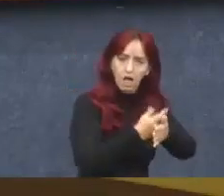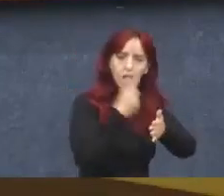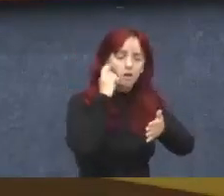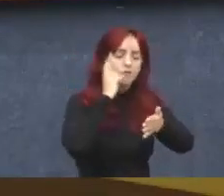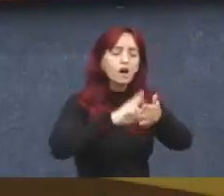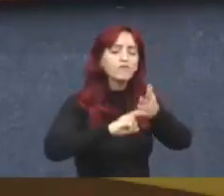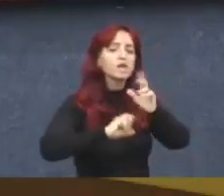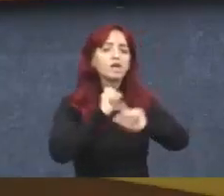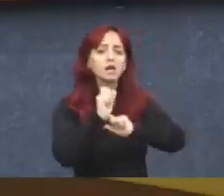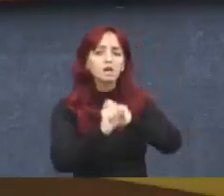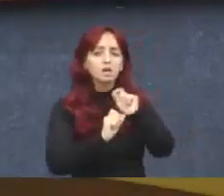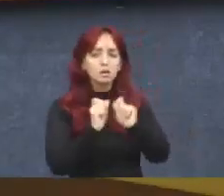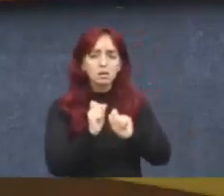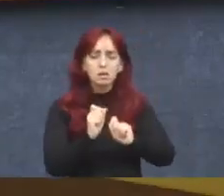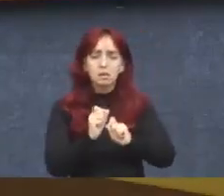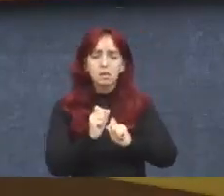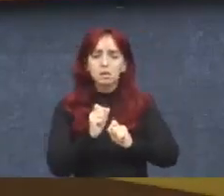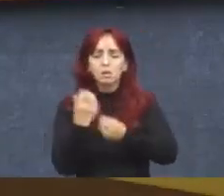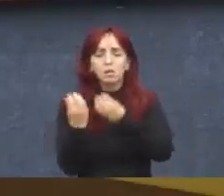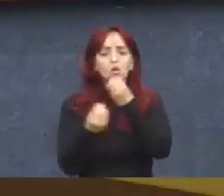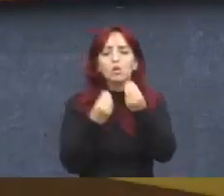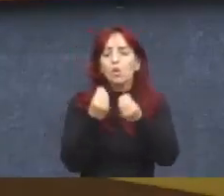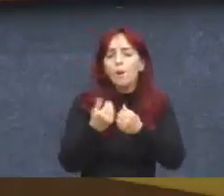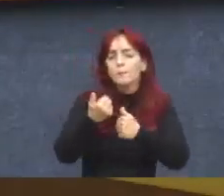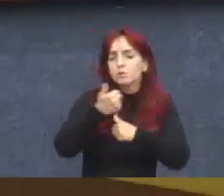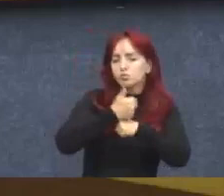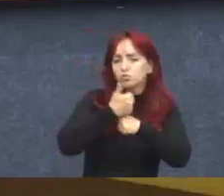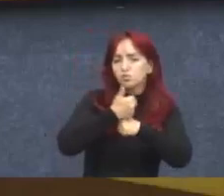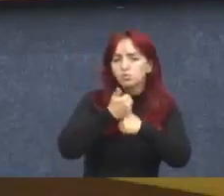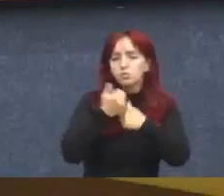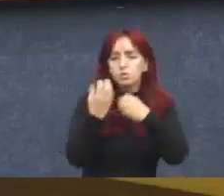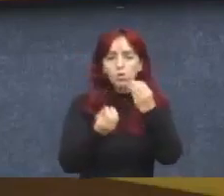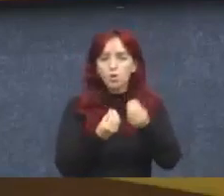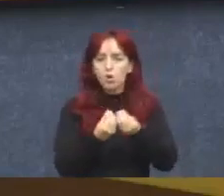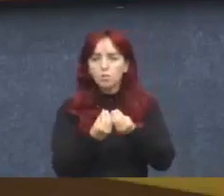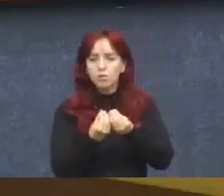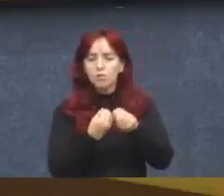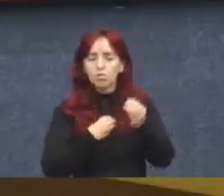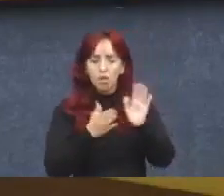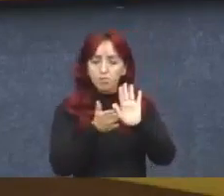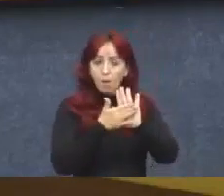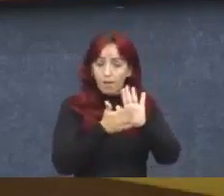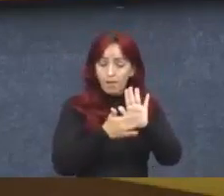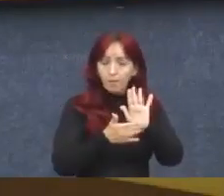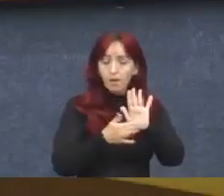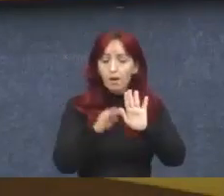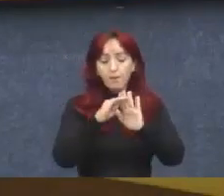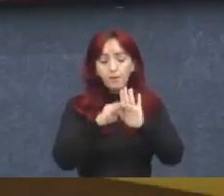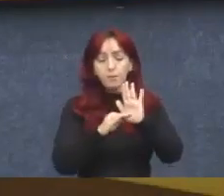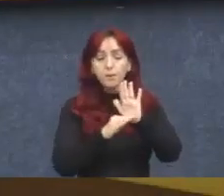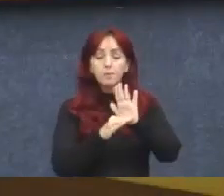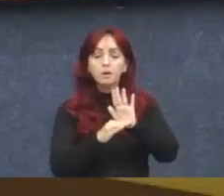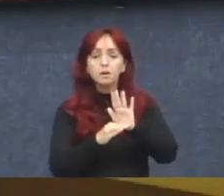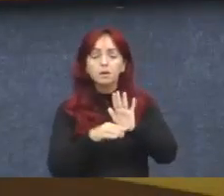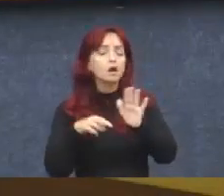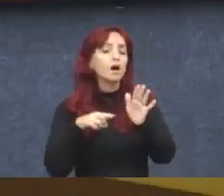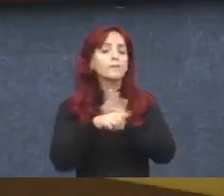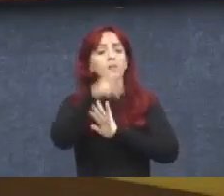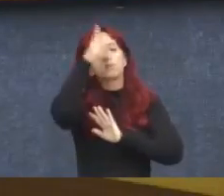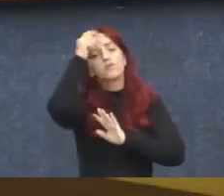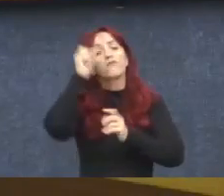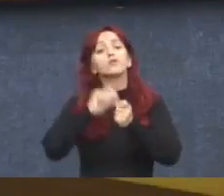ser a forma de substituição. Isso tudo está nesse grupo. Pergunta o que a prefeitura fez até hoje,